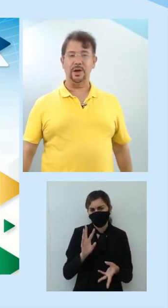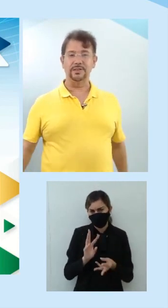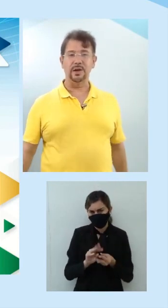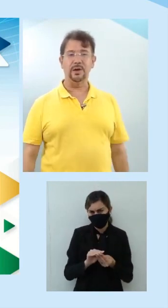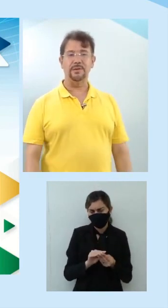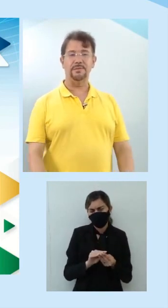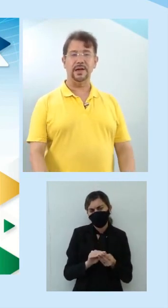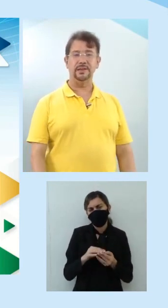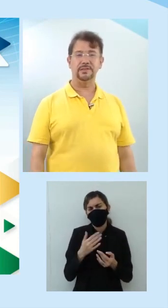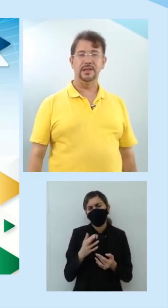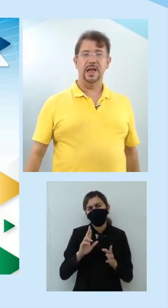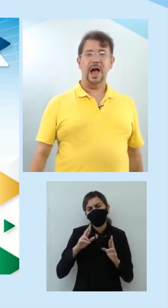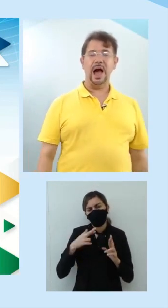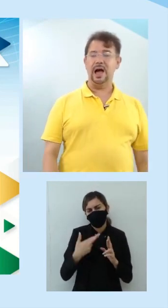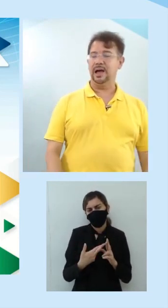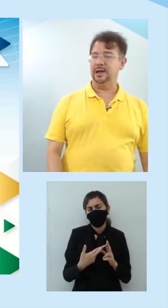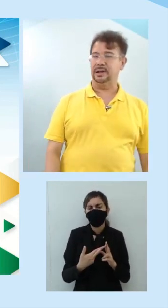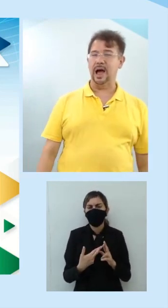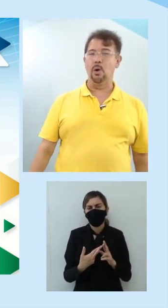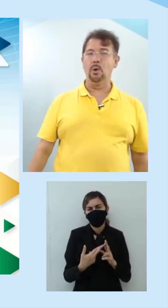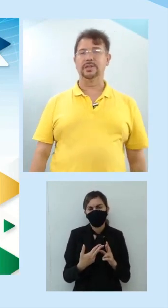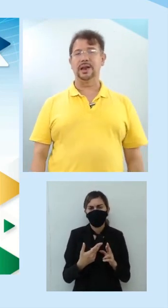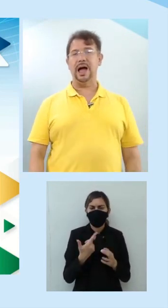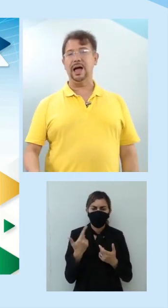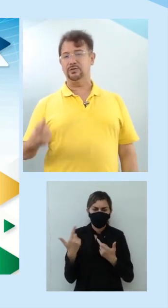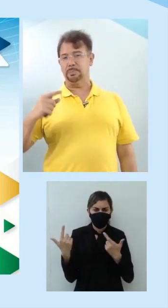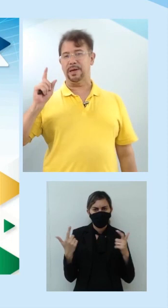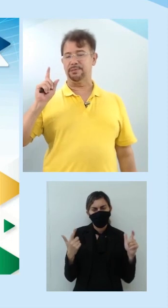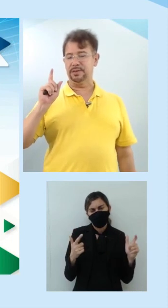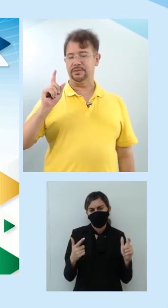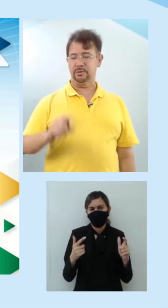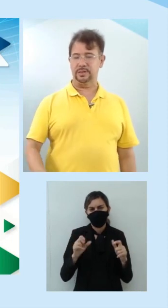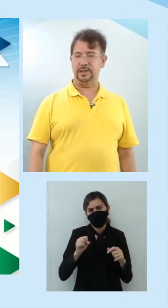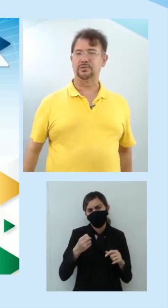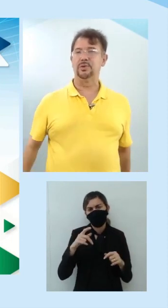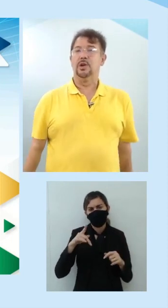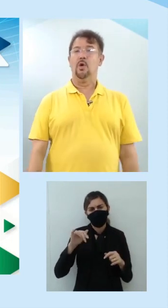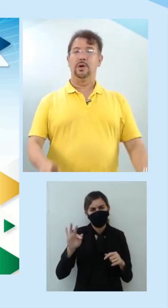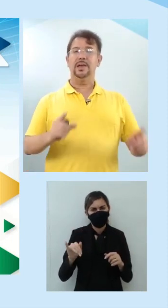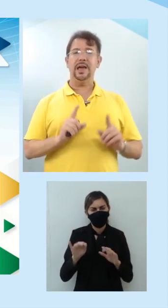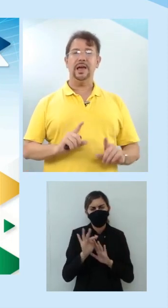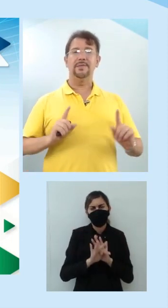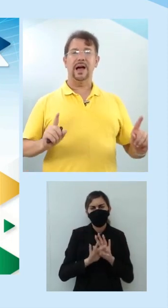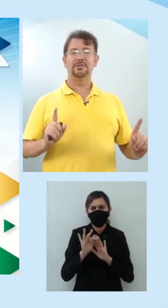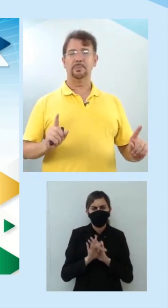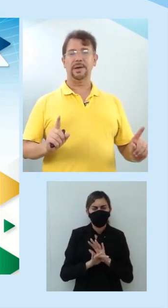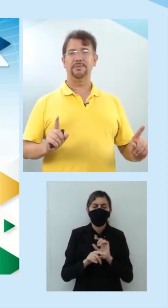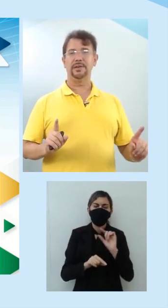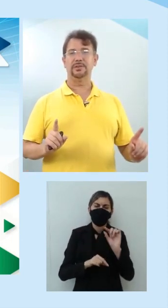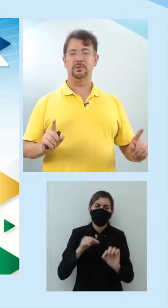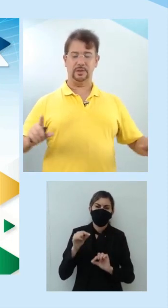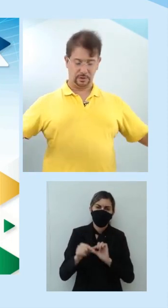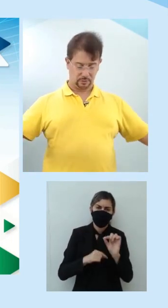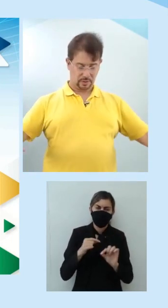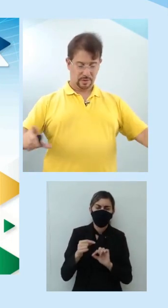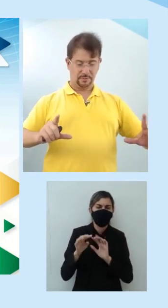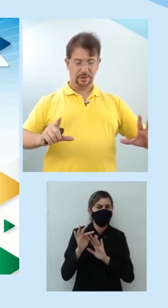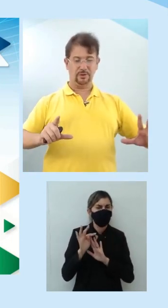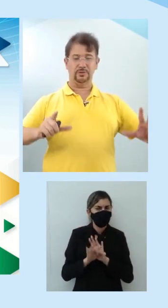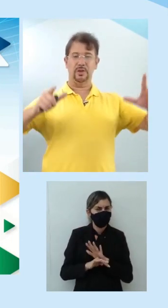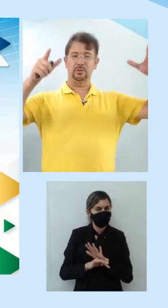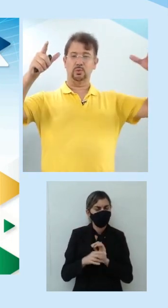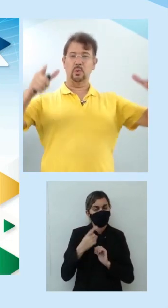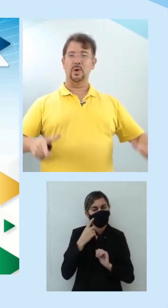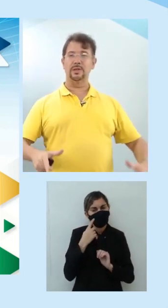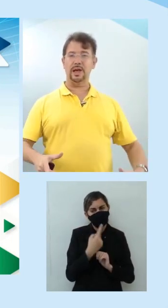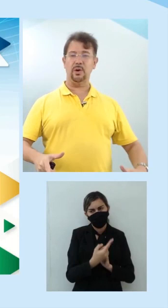a coesão refere-se à superfície do texto. O que é a superfície do texto? Vejam